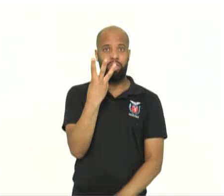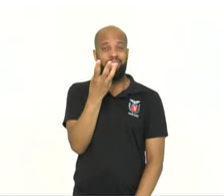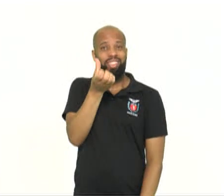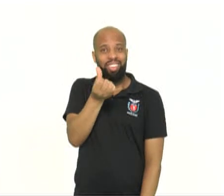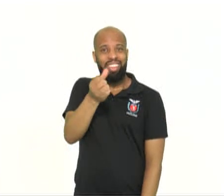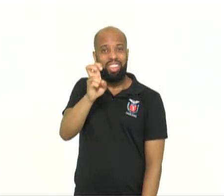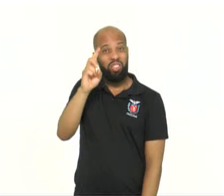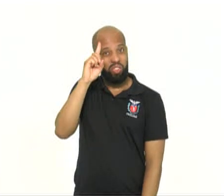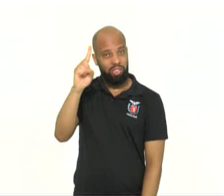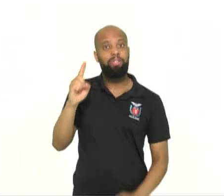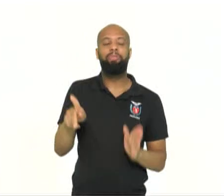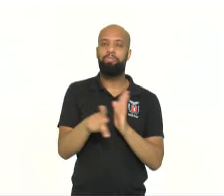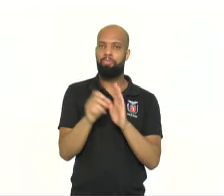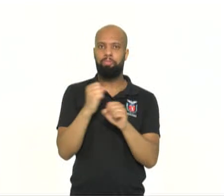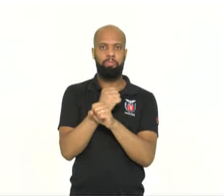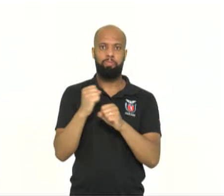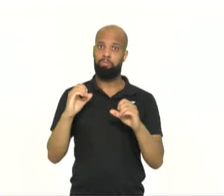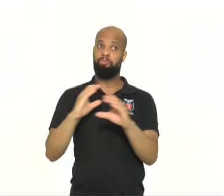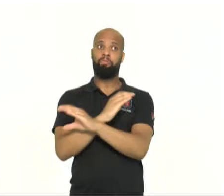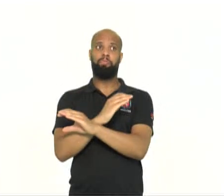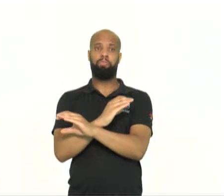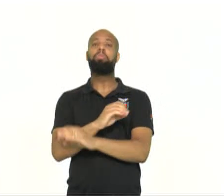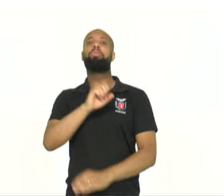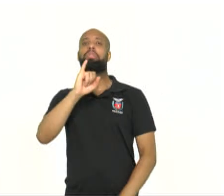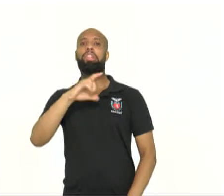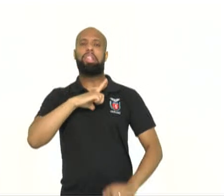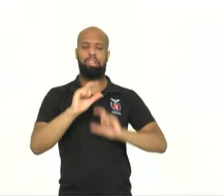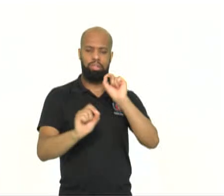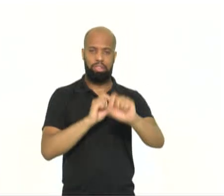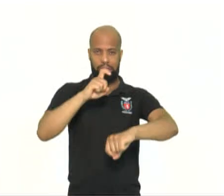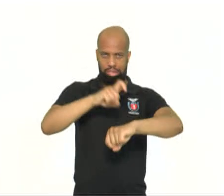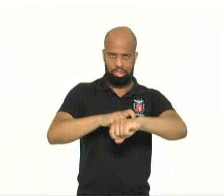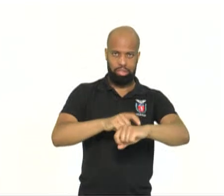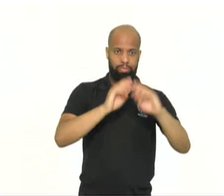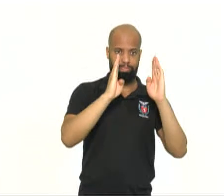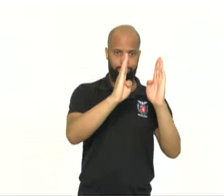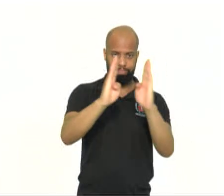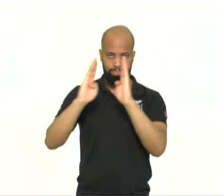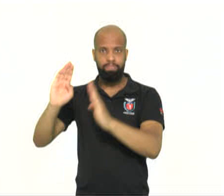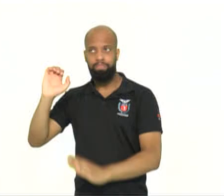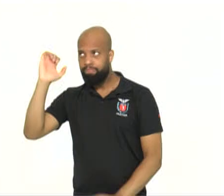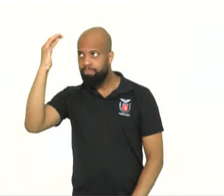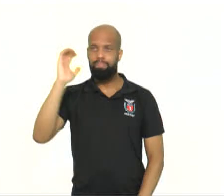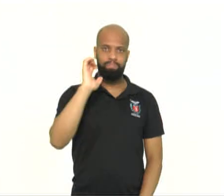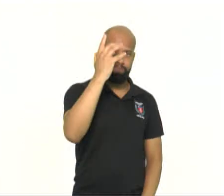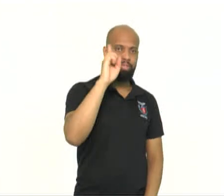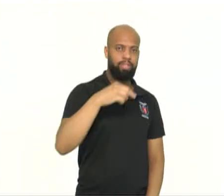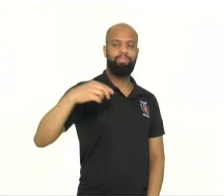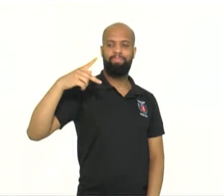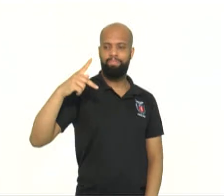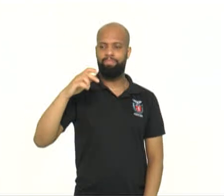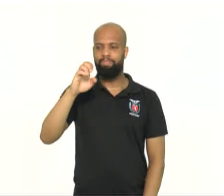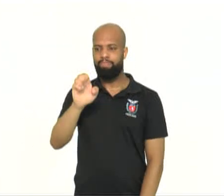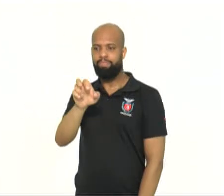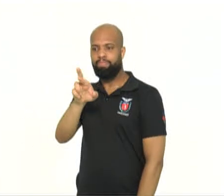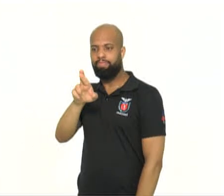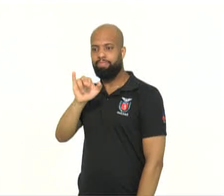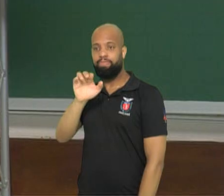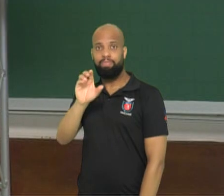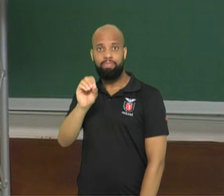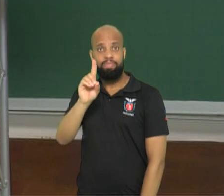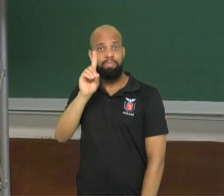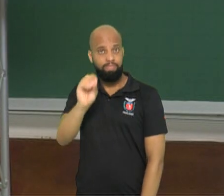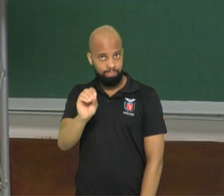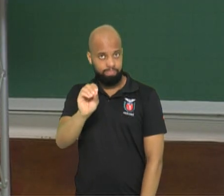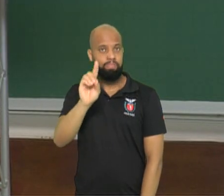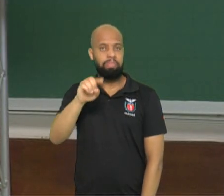sem alteração cada vez que transcorre um intervalo de tempo determinado. Foi isso que eu falei, o dia. Ah, agora é 3 horas da